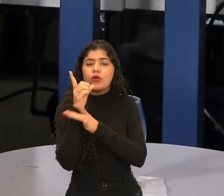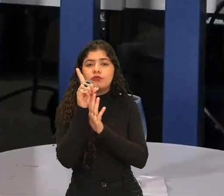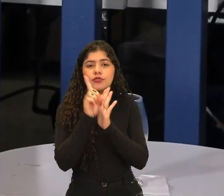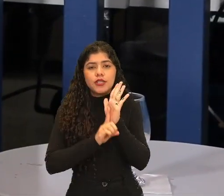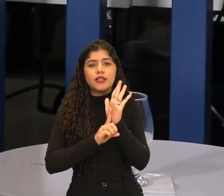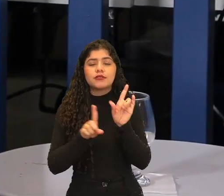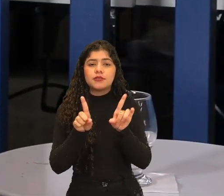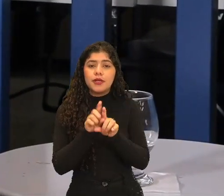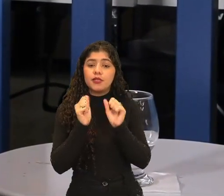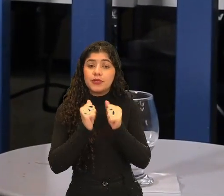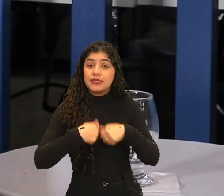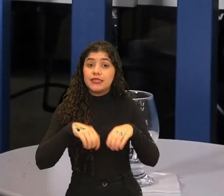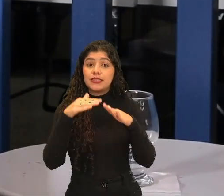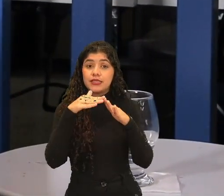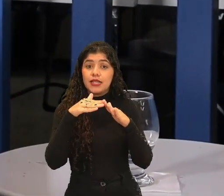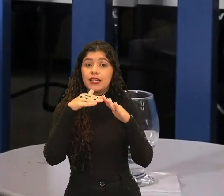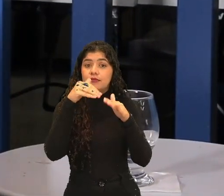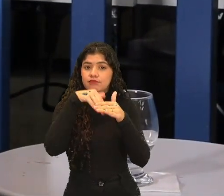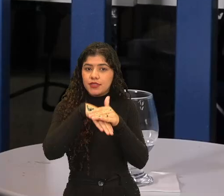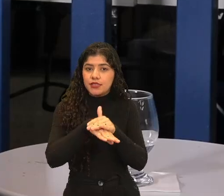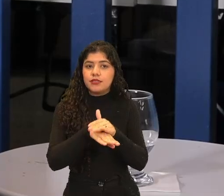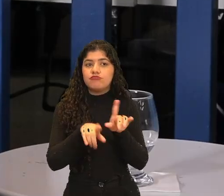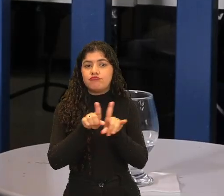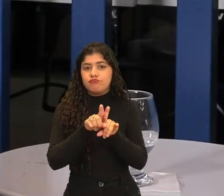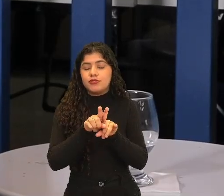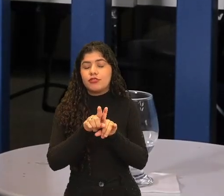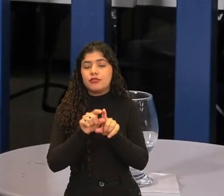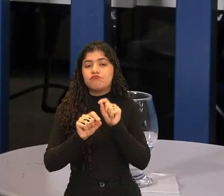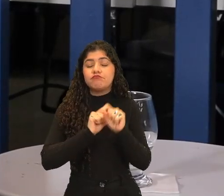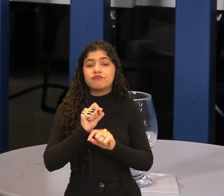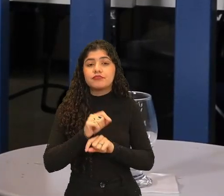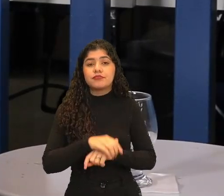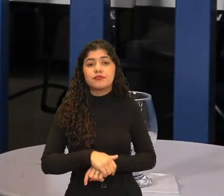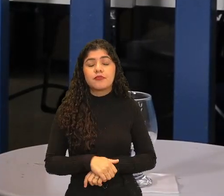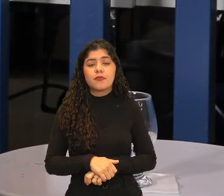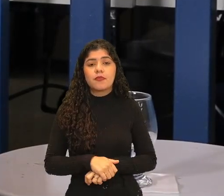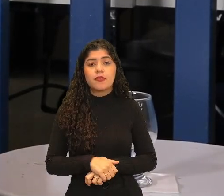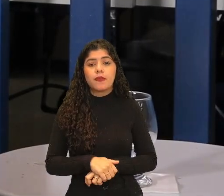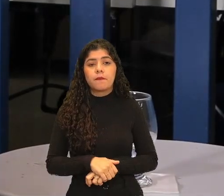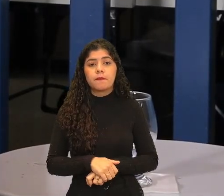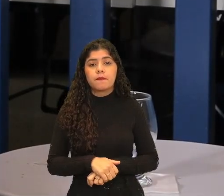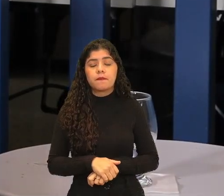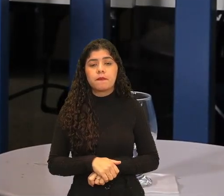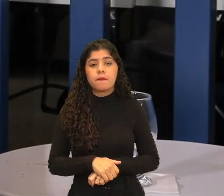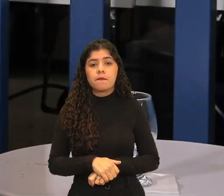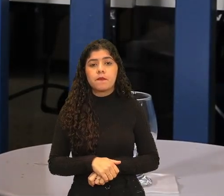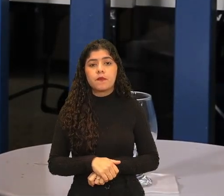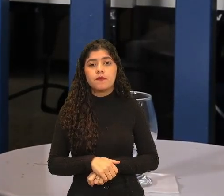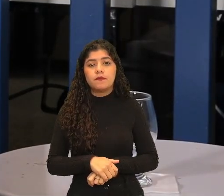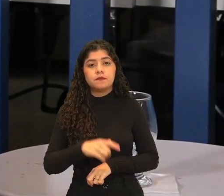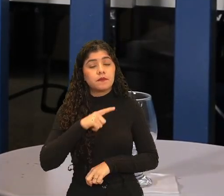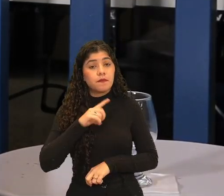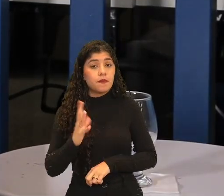a garantia de estar na escola, né? Mas ele também tem a garantia de permanecer e aprender, né? Então, eu vivi um tempo atrás uma situação